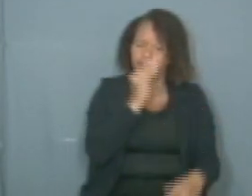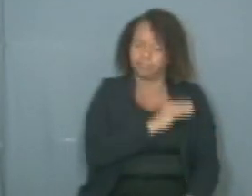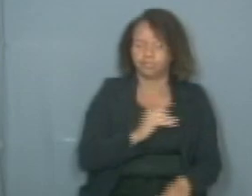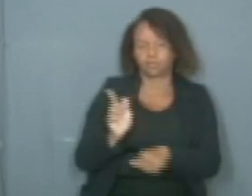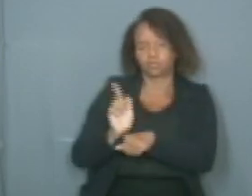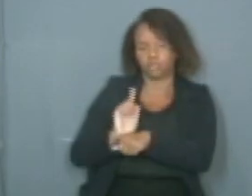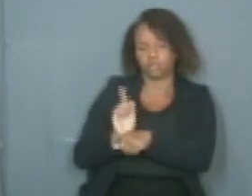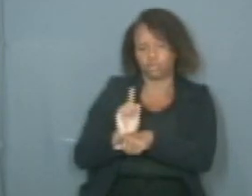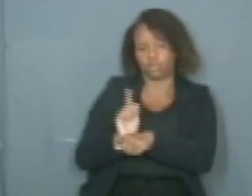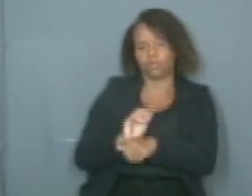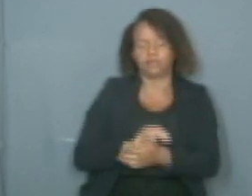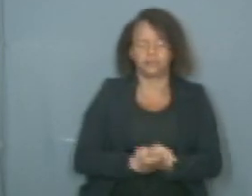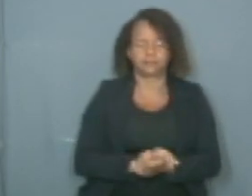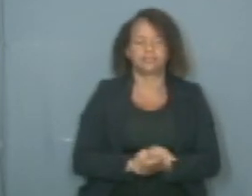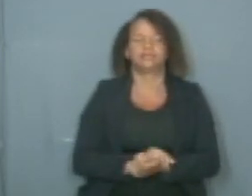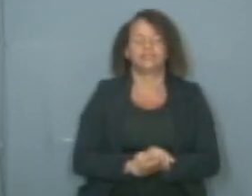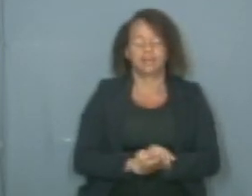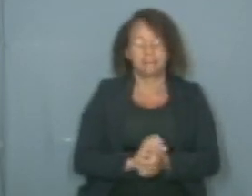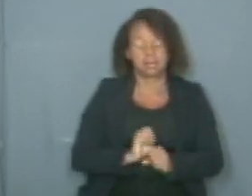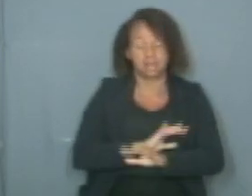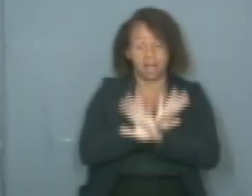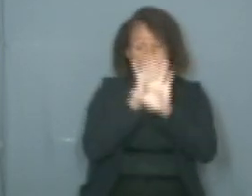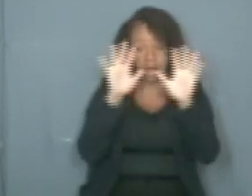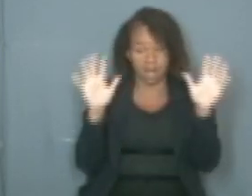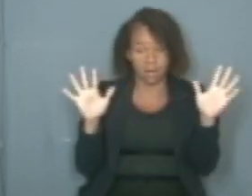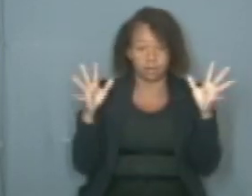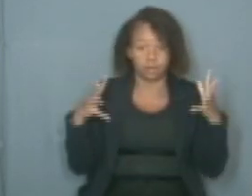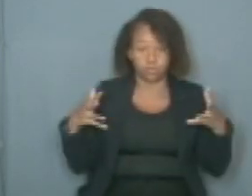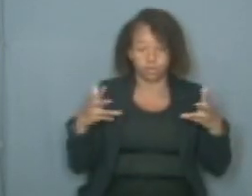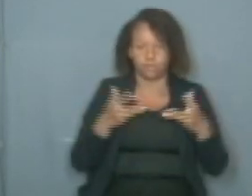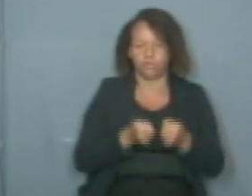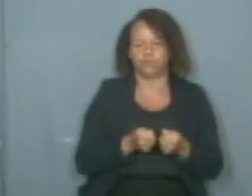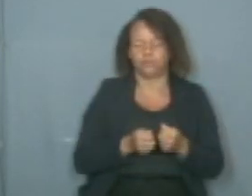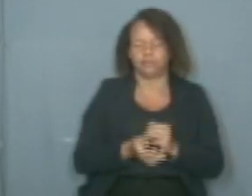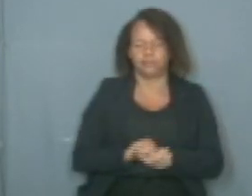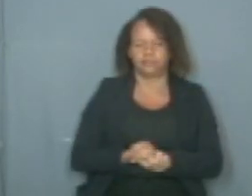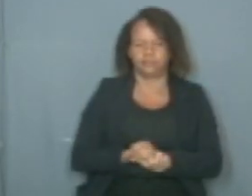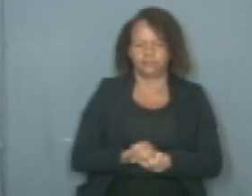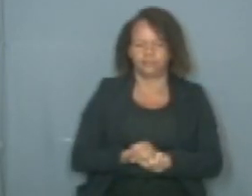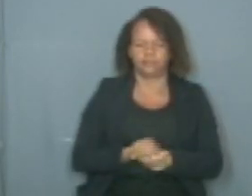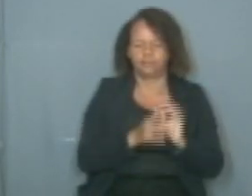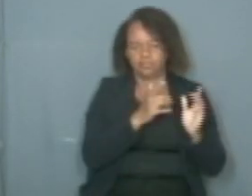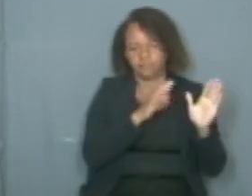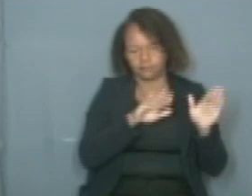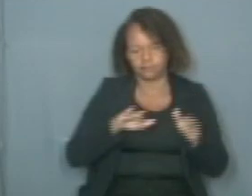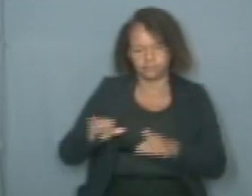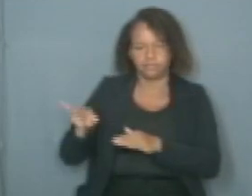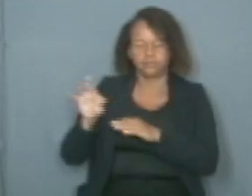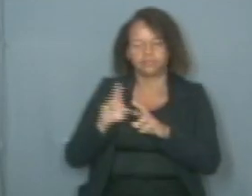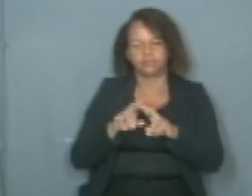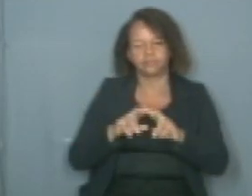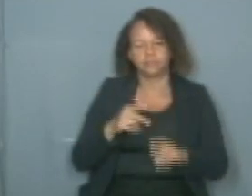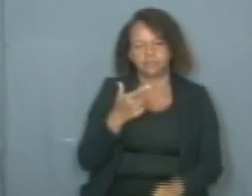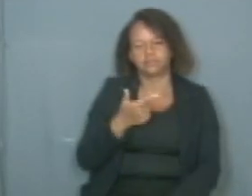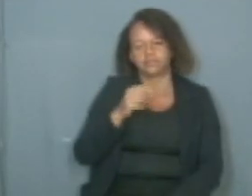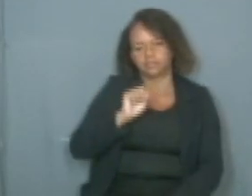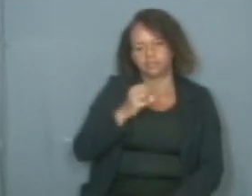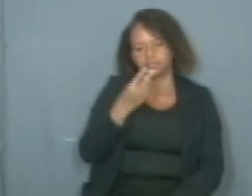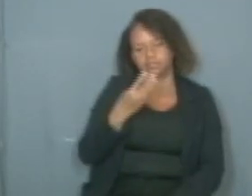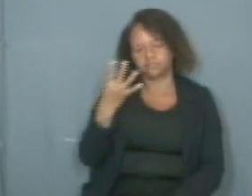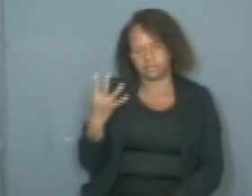gestão. Ponto. E é preciso deixar isso muito claro para todo mundo. Vou passar para o próximo requerimento,